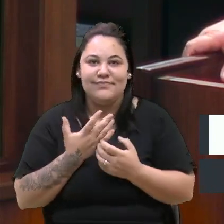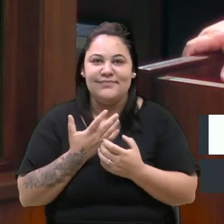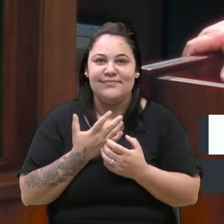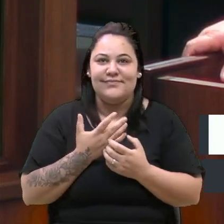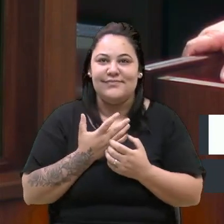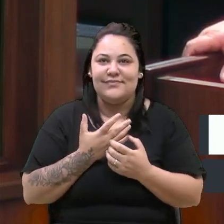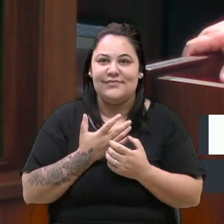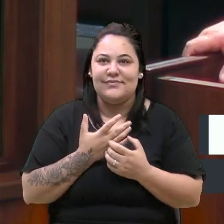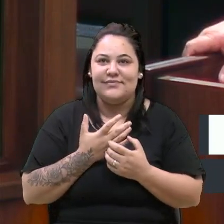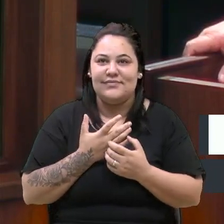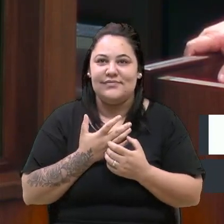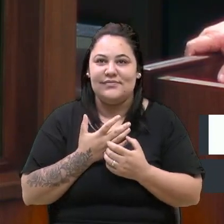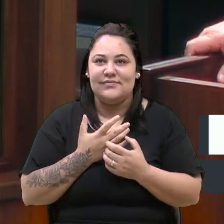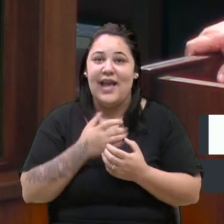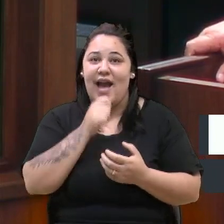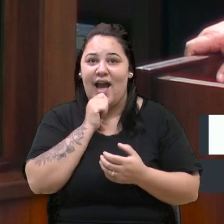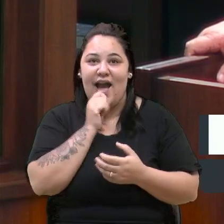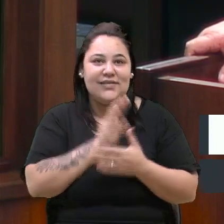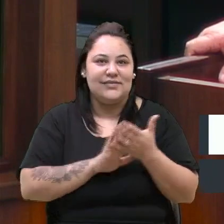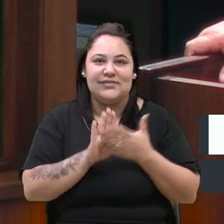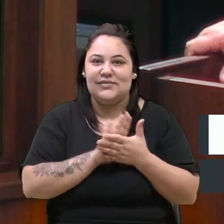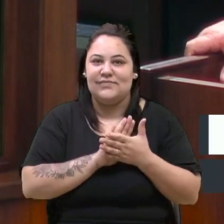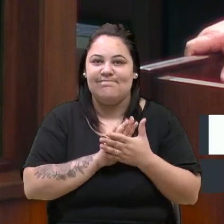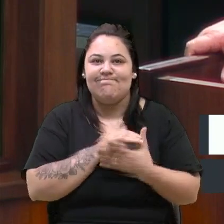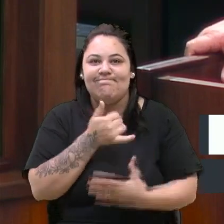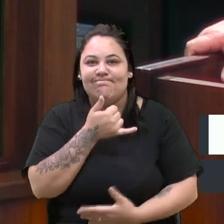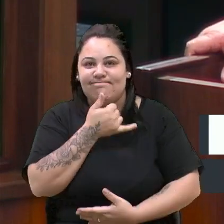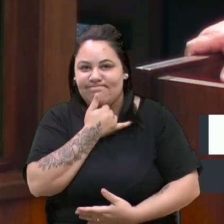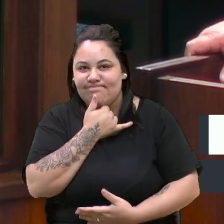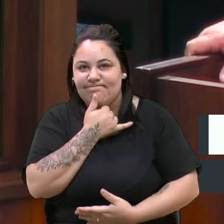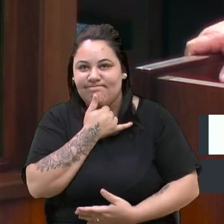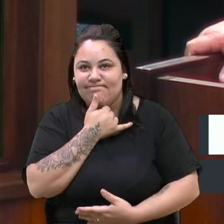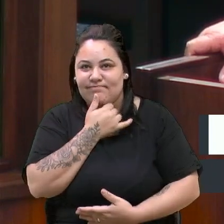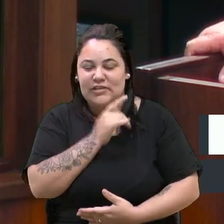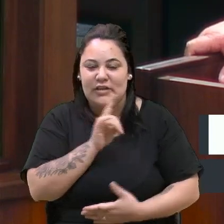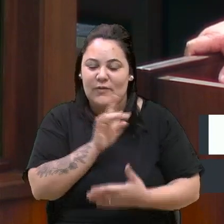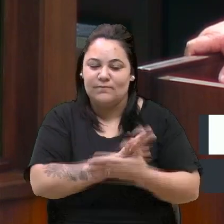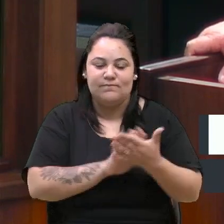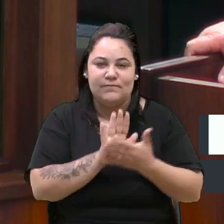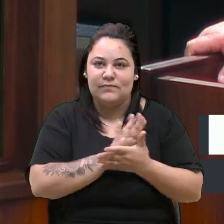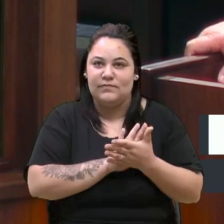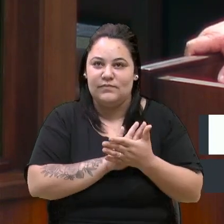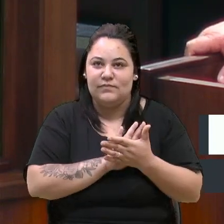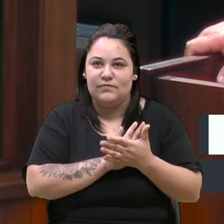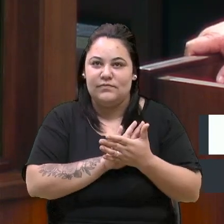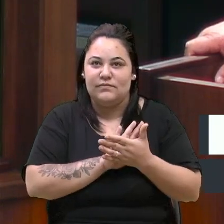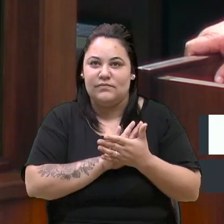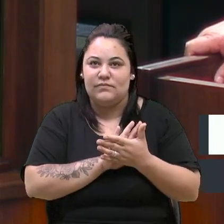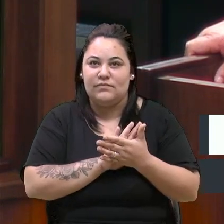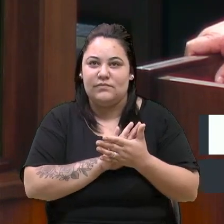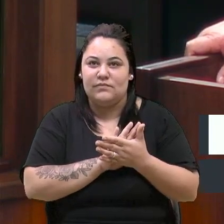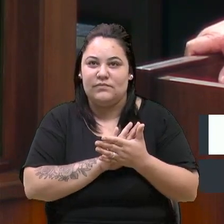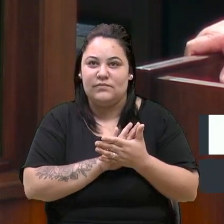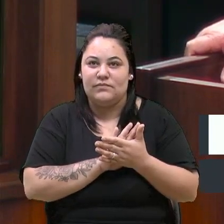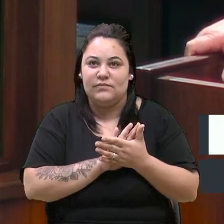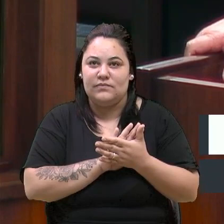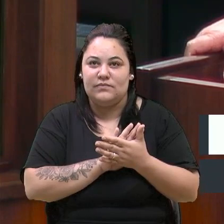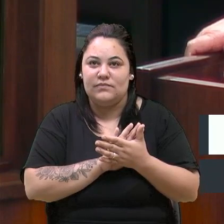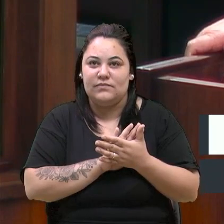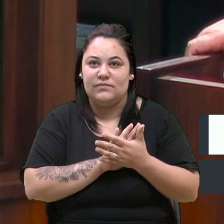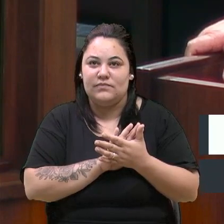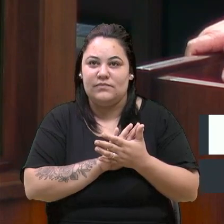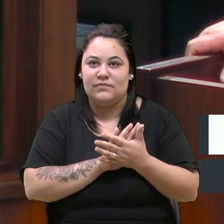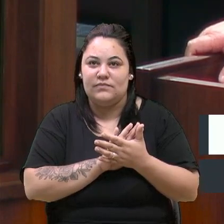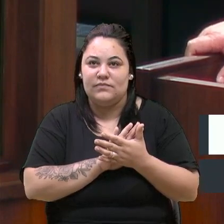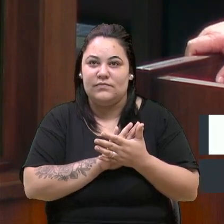não foi anunciado, infelizmente não foi anunciado nada, né? Nenhuma obra. E a questão e a gente sabe